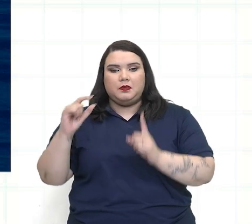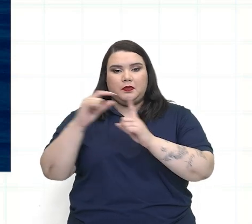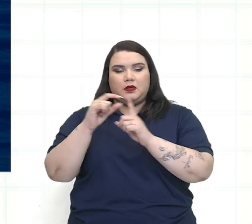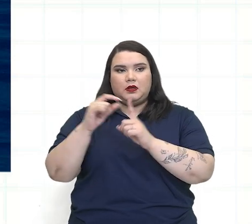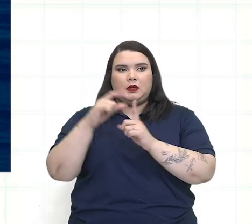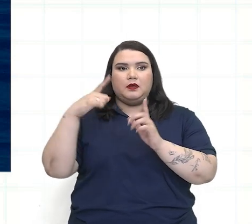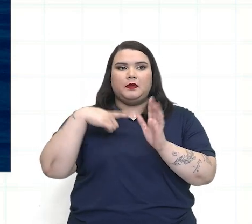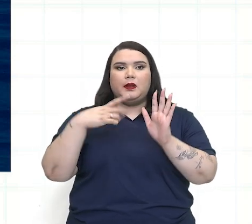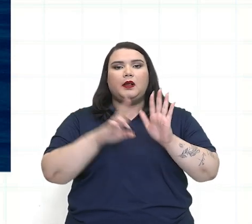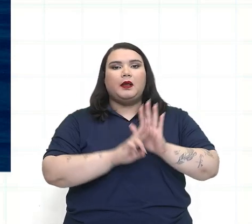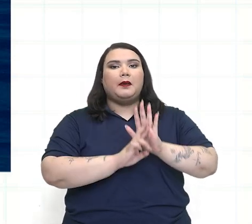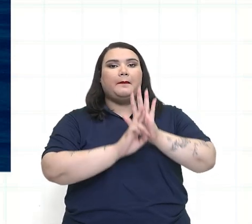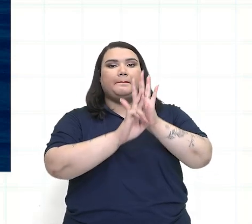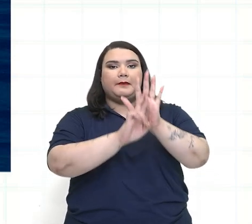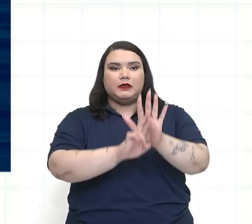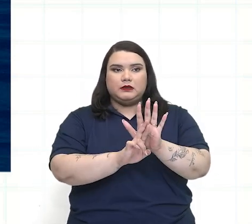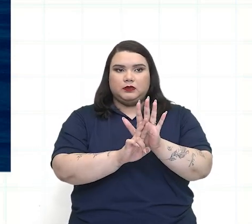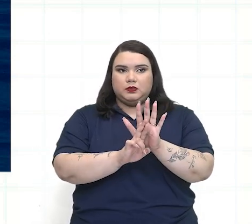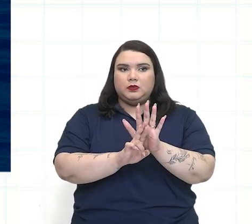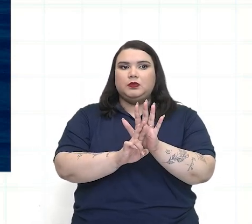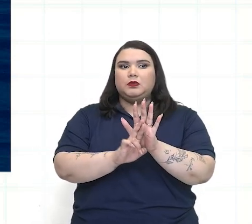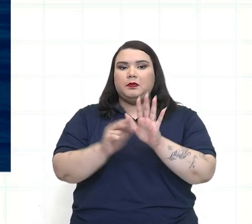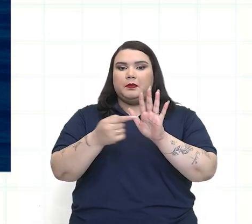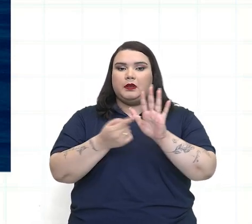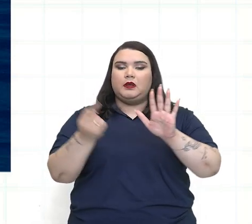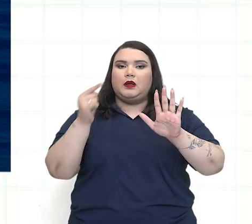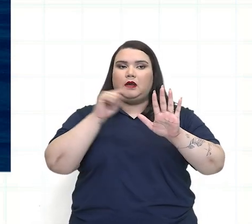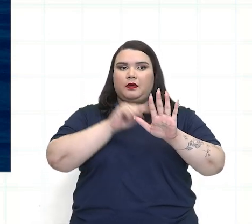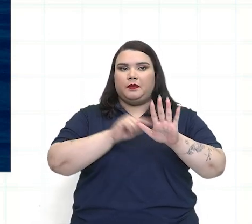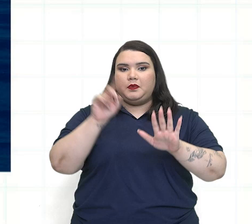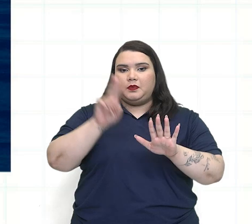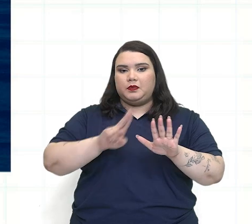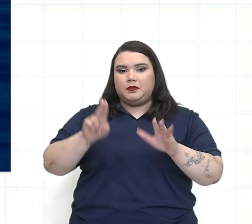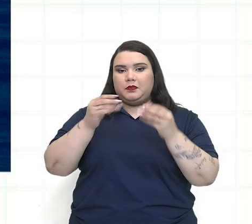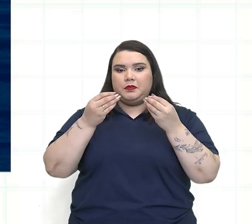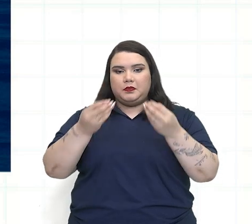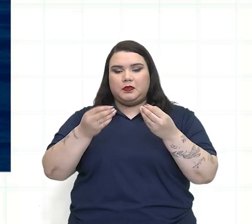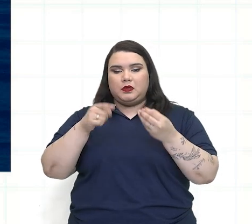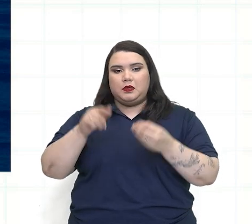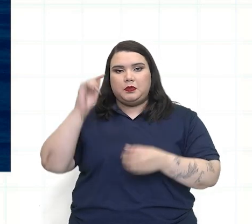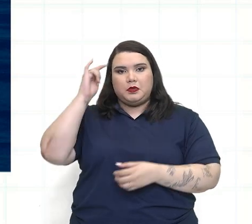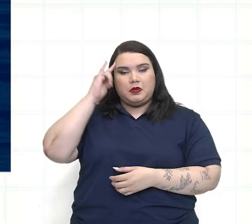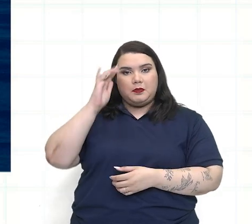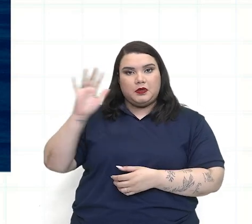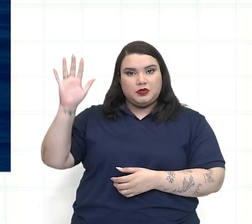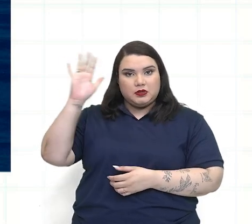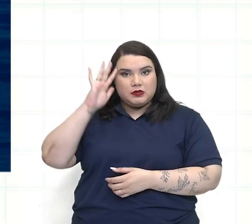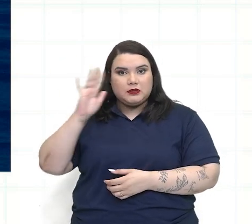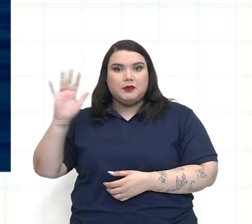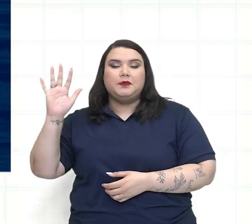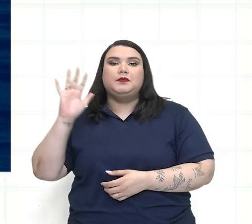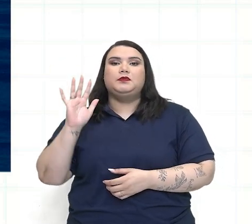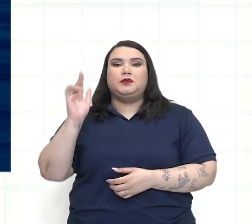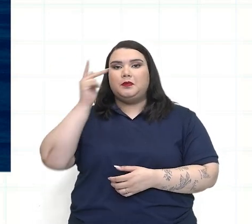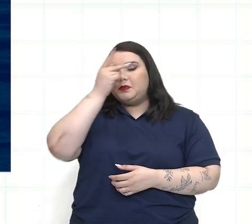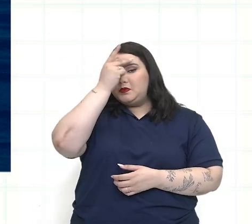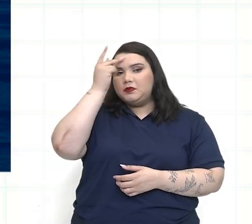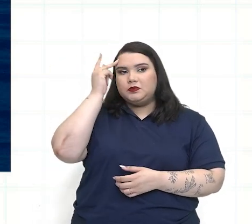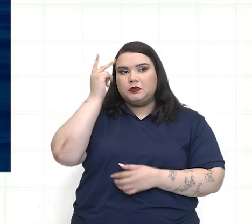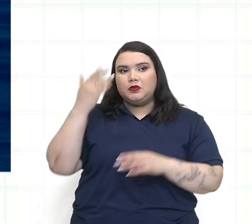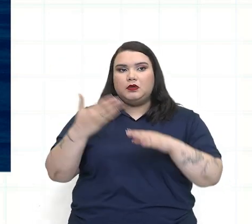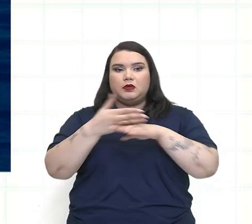que está simbolizada pela metáfora, justamente para dar essa imaginação, né, de alguém